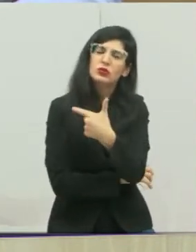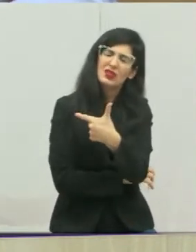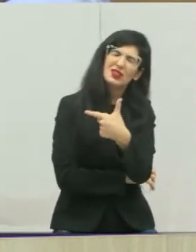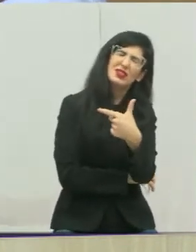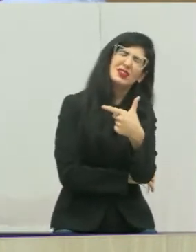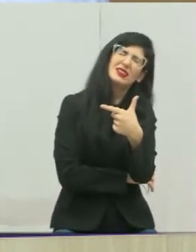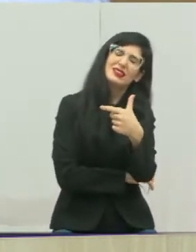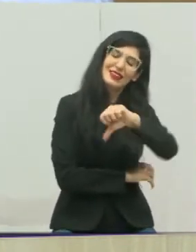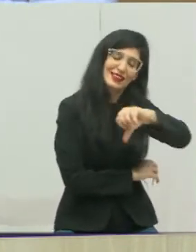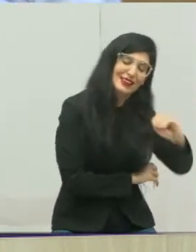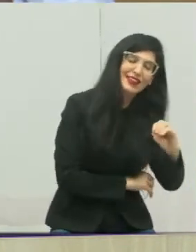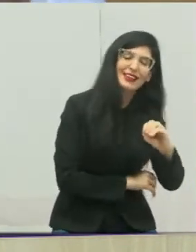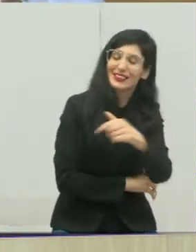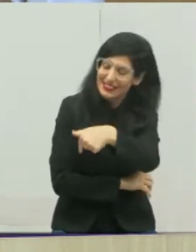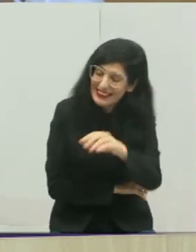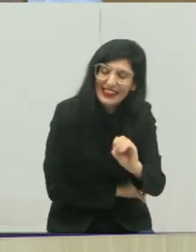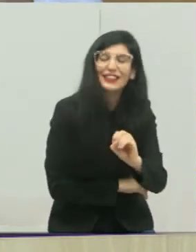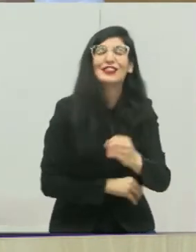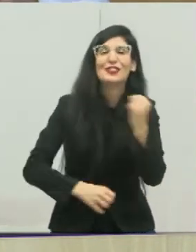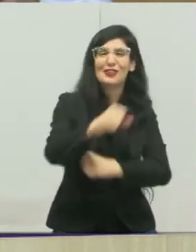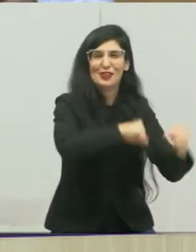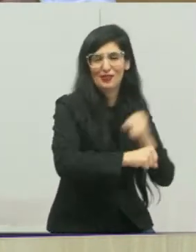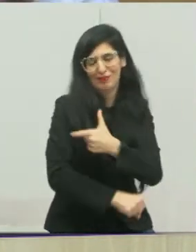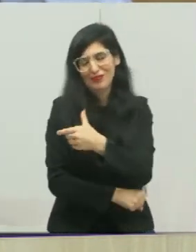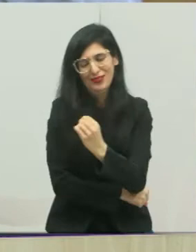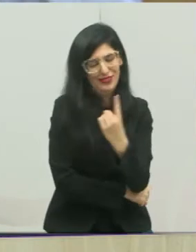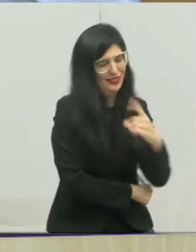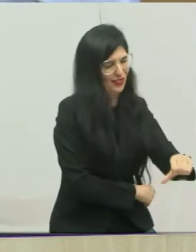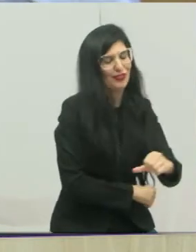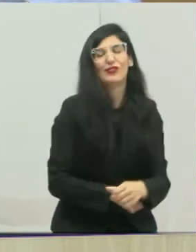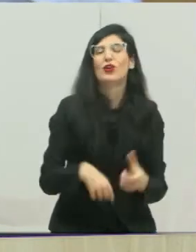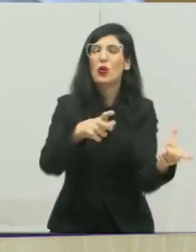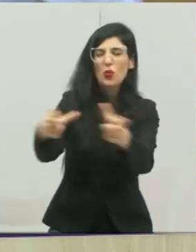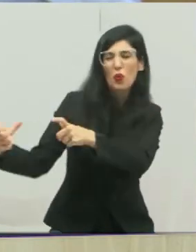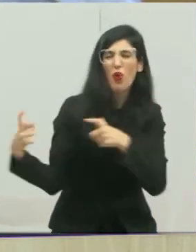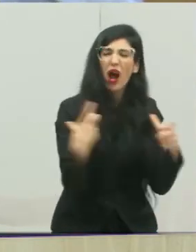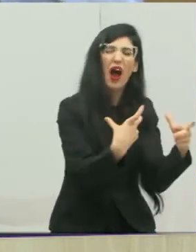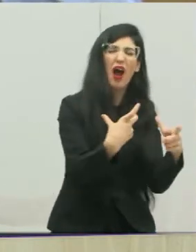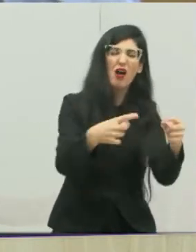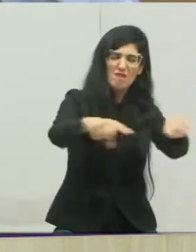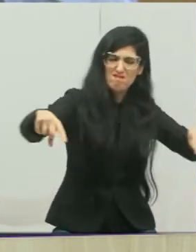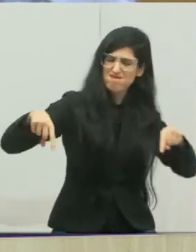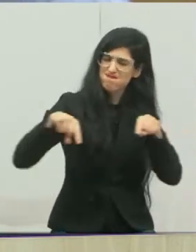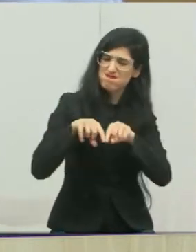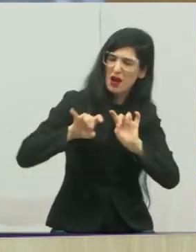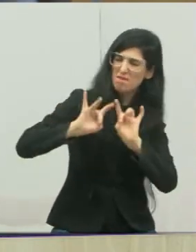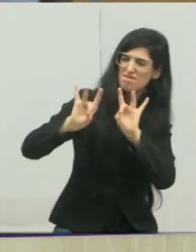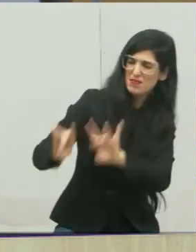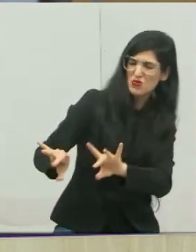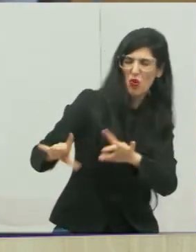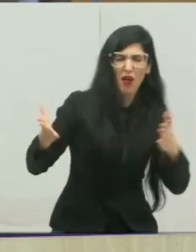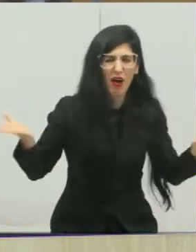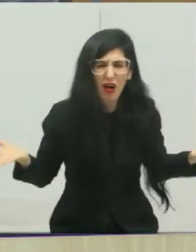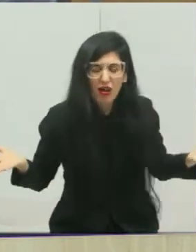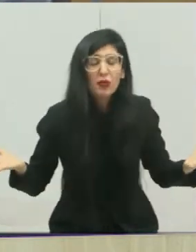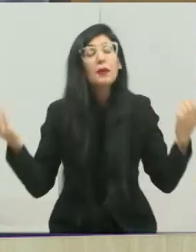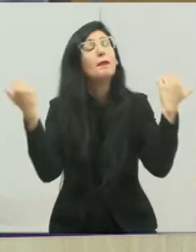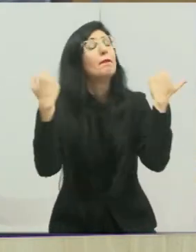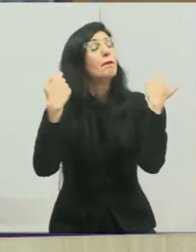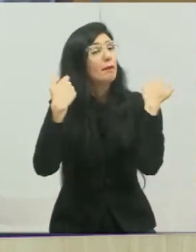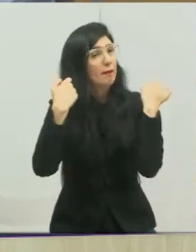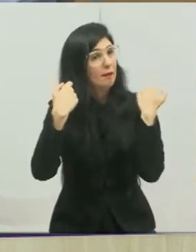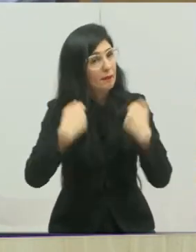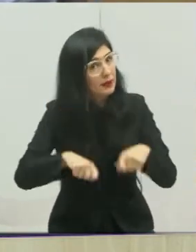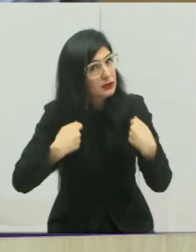2019, acrescentando o capítulo de arrecadação de imóveis abandonados, e outro autorizando o município a expedir autorização para o manejo